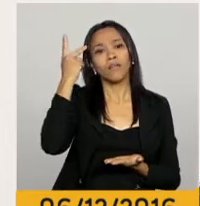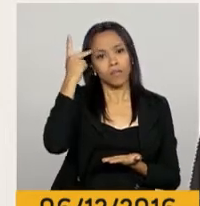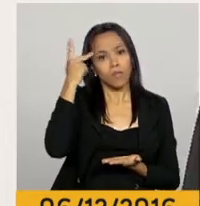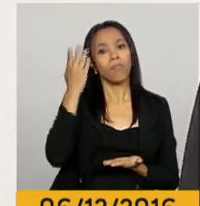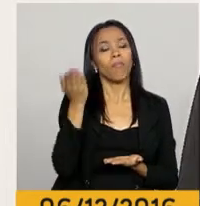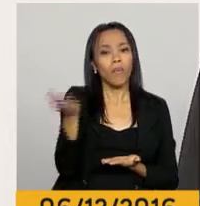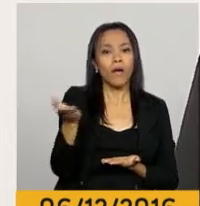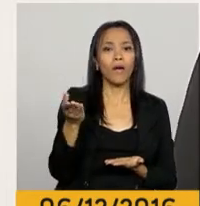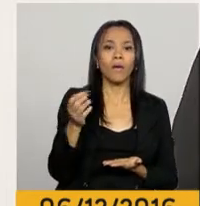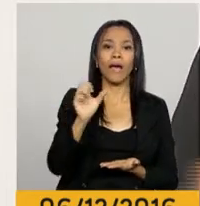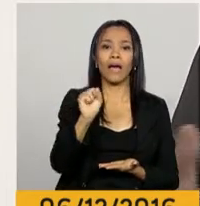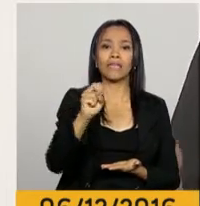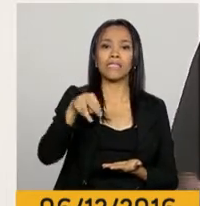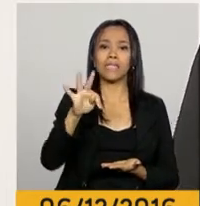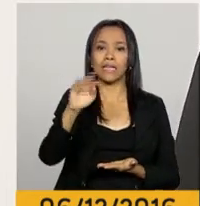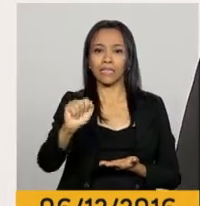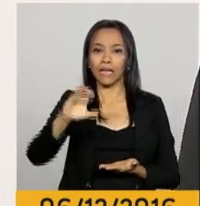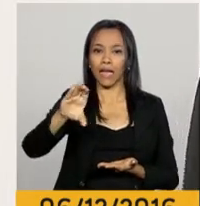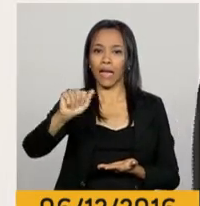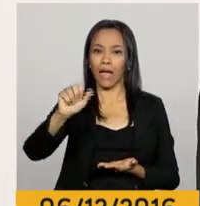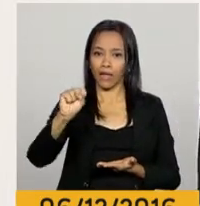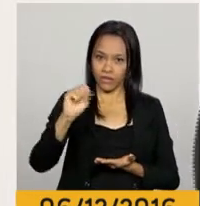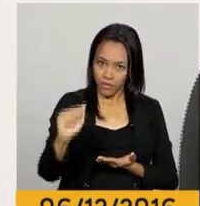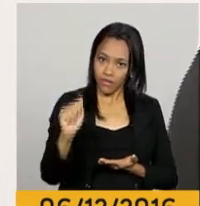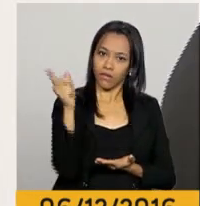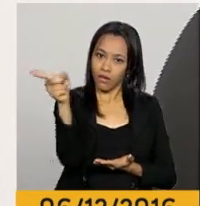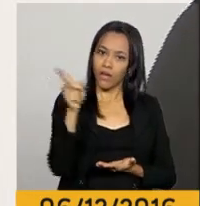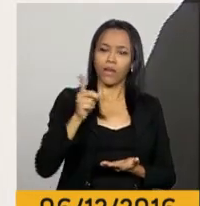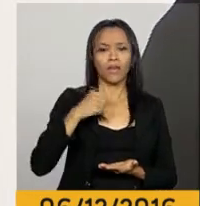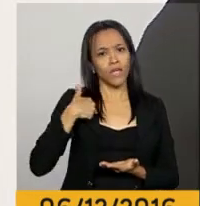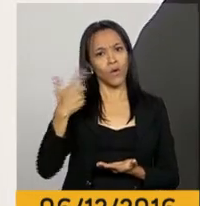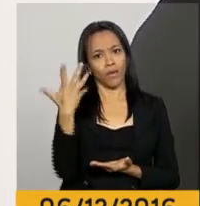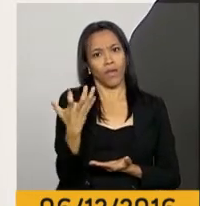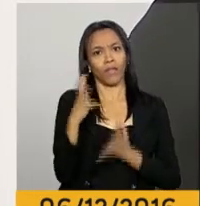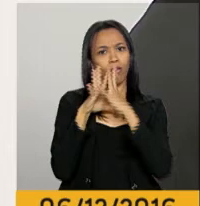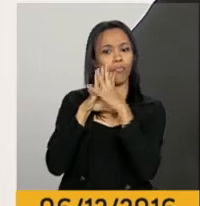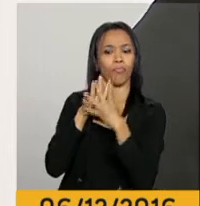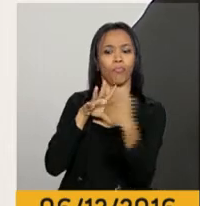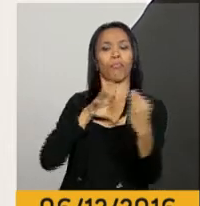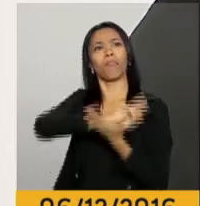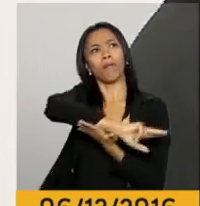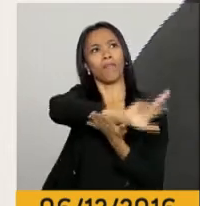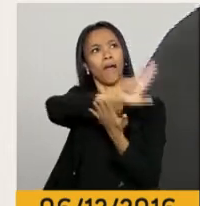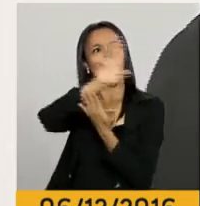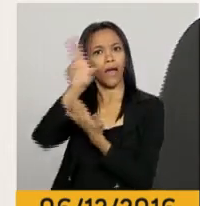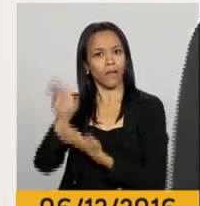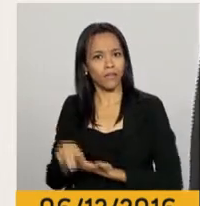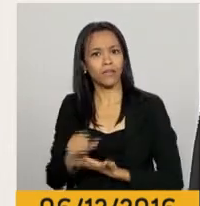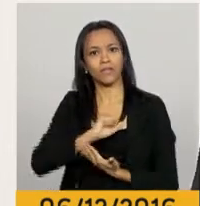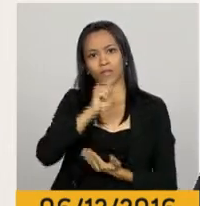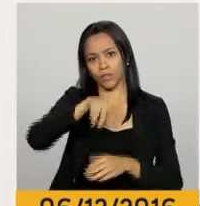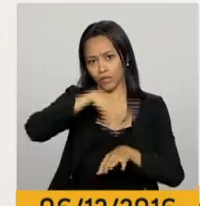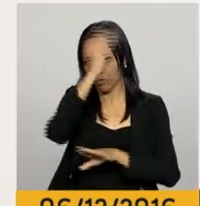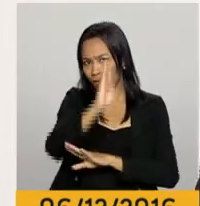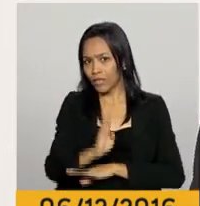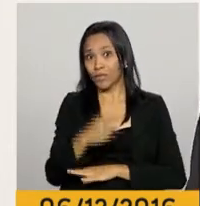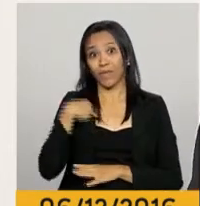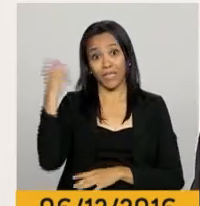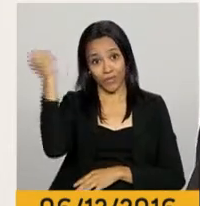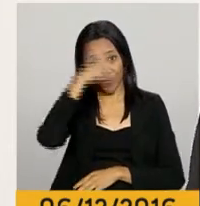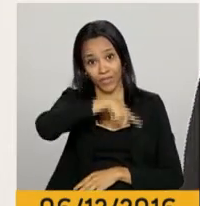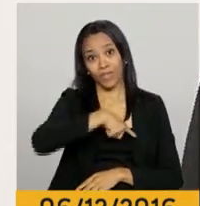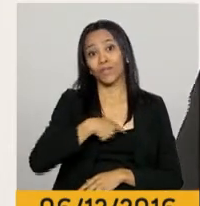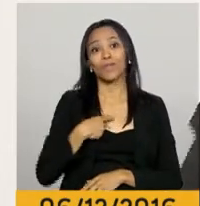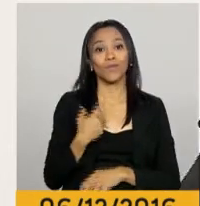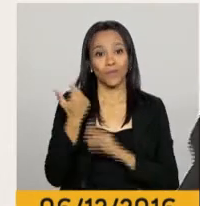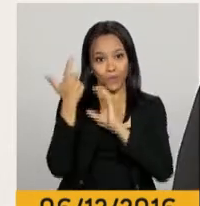mesmo espero mais uma vez que isso se reproduza com as várias santas casas no país eu acho que como as santas casas têm muita dificuldade eu